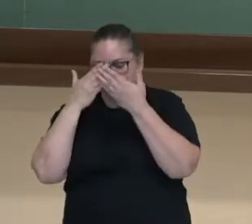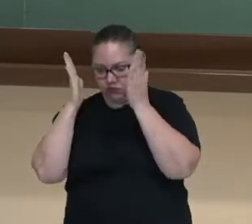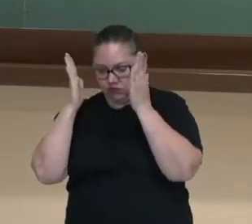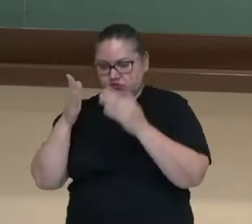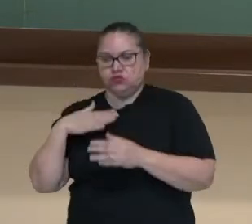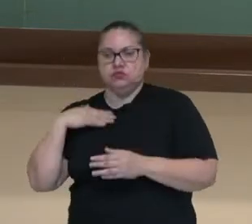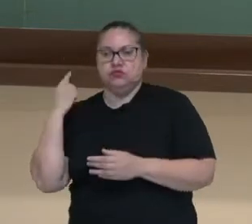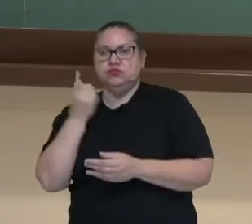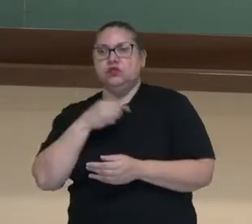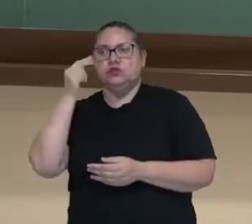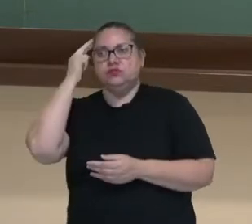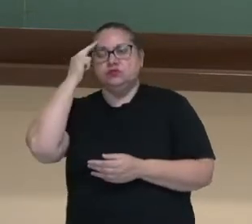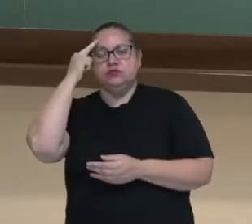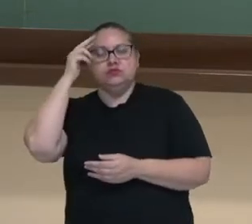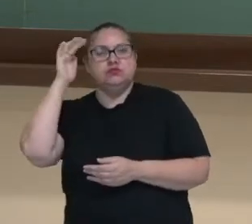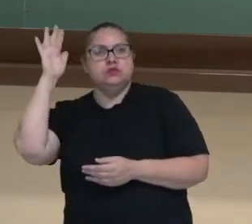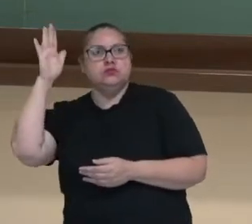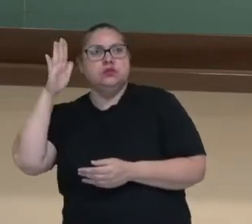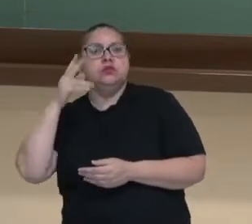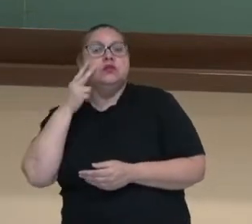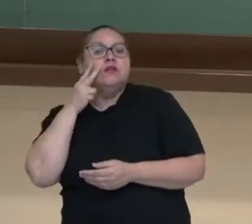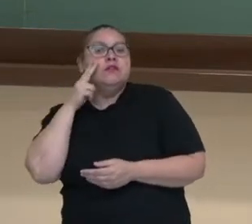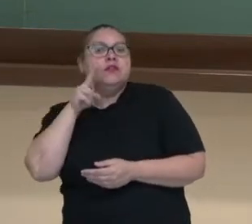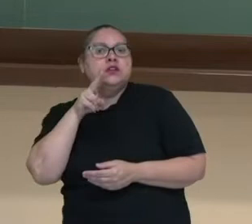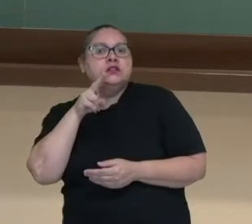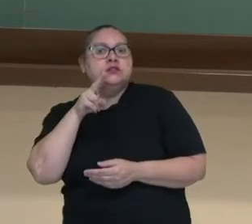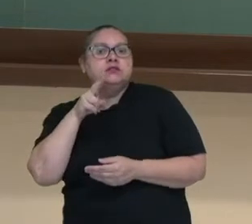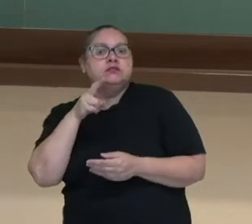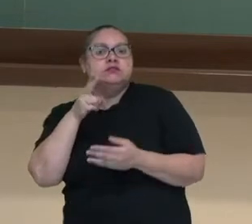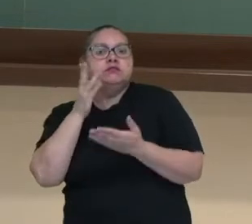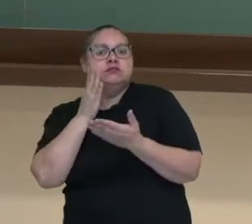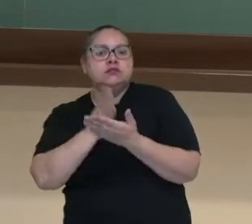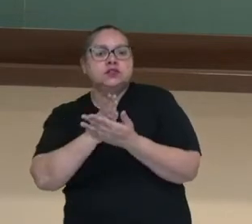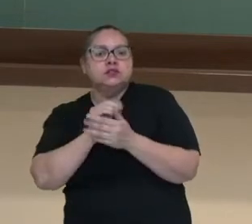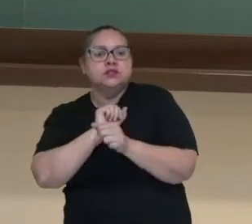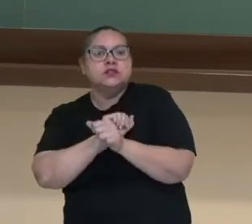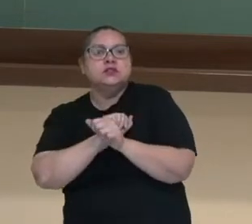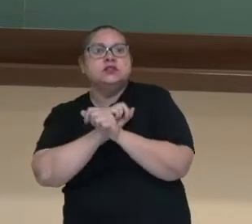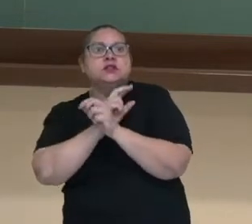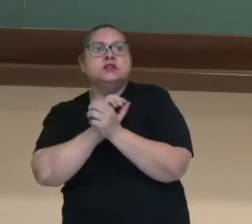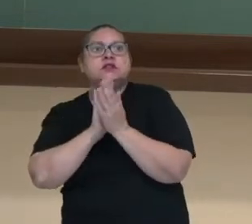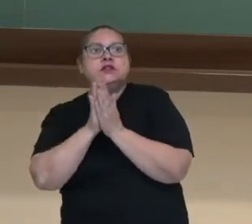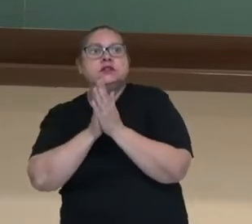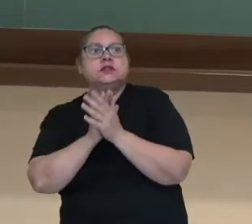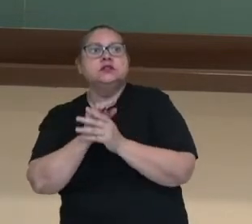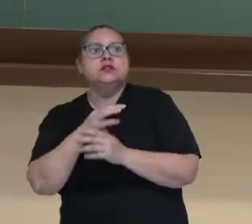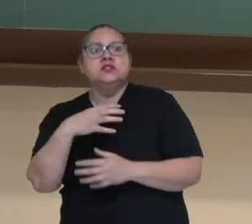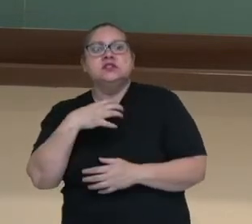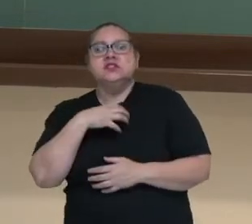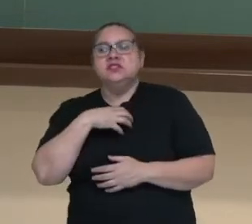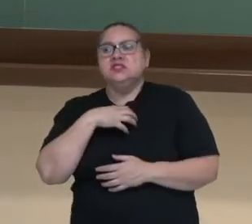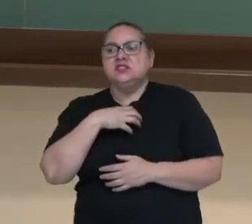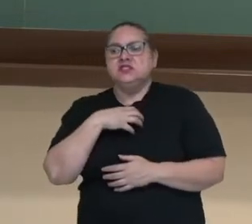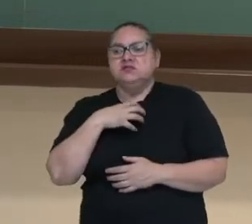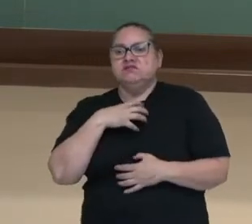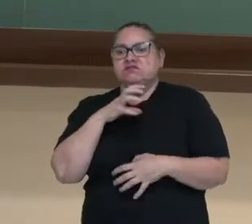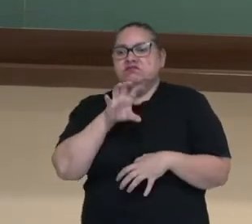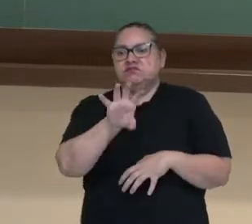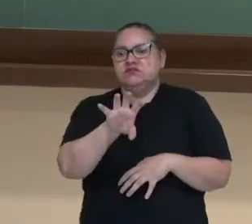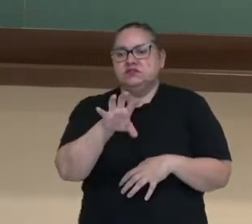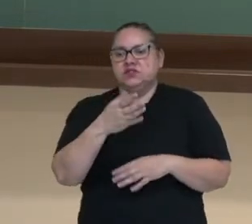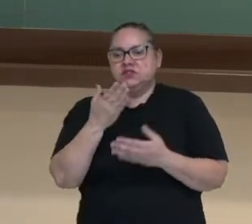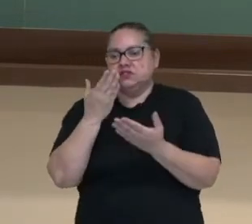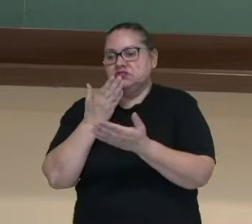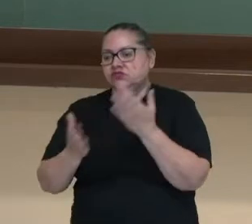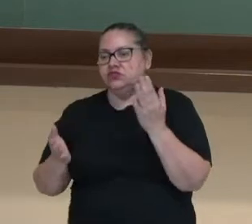sonhos. Então, veja, há uma quebra de expectativa, né? Sinto muito que você tenha desistido dos seus